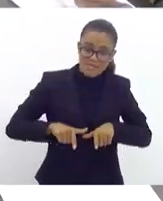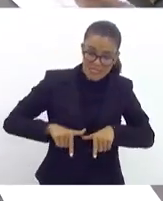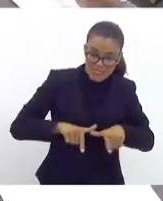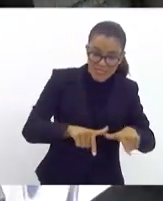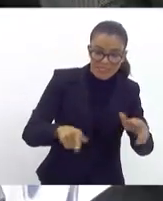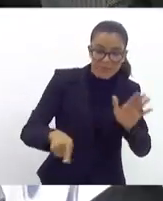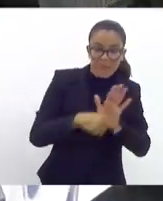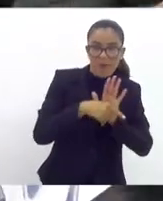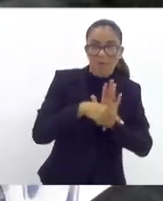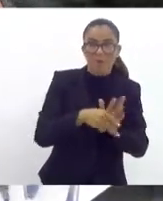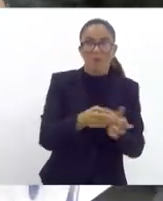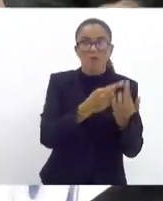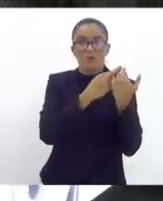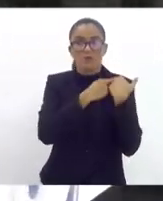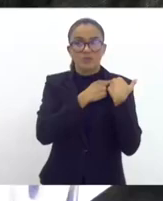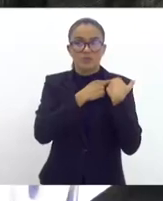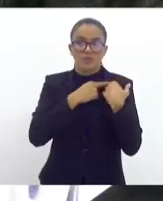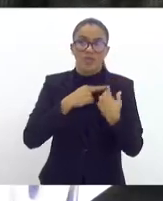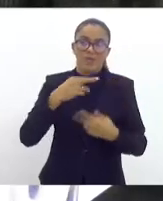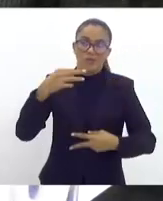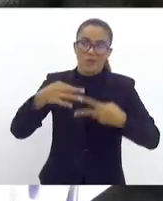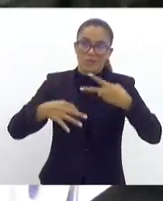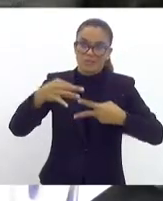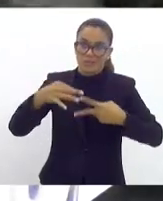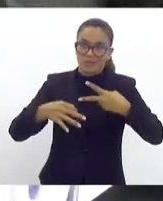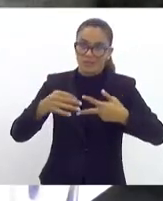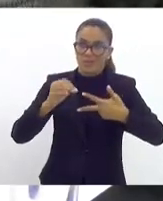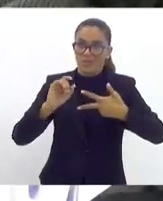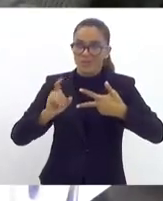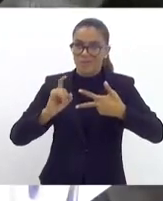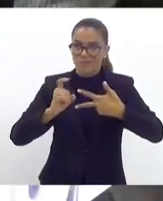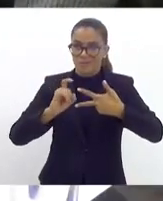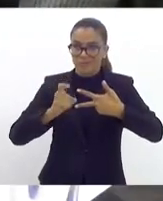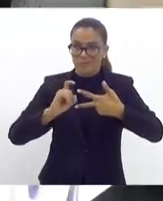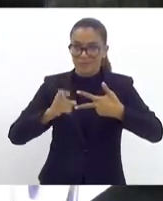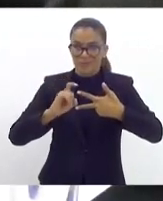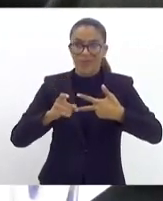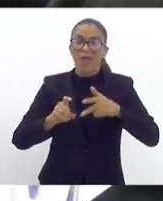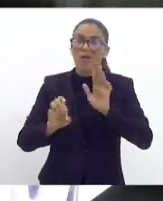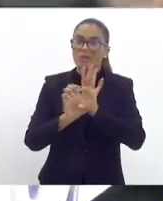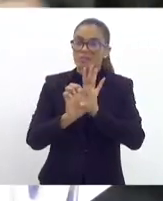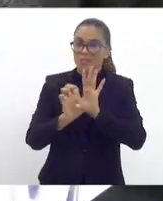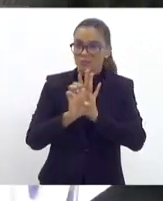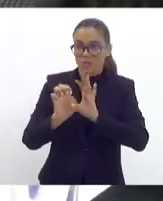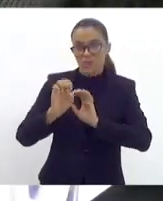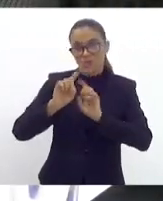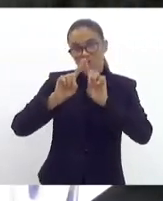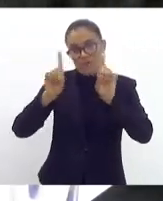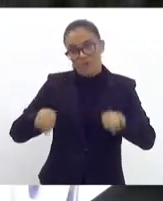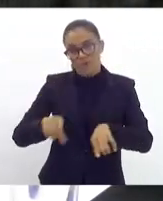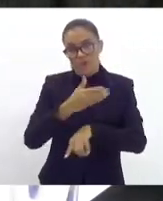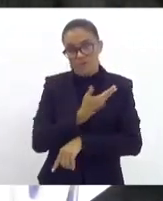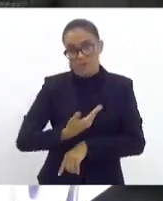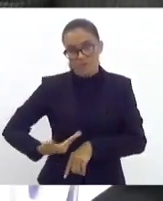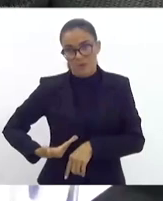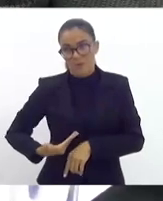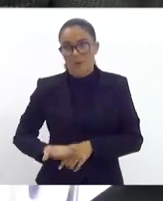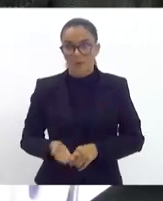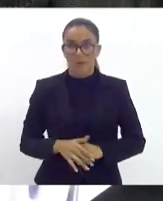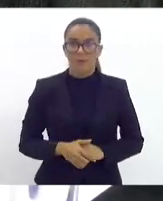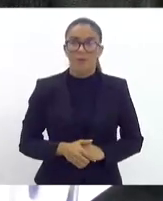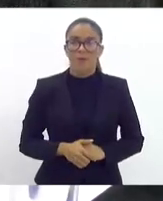privativa do chefe do executivo então por isso dos Servidores Públicos então